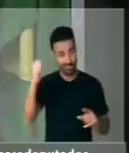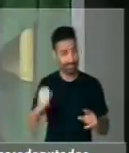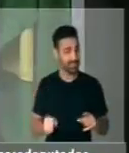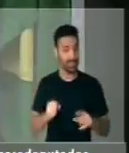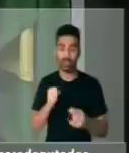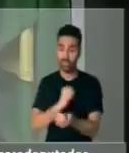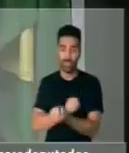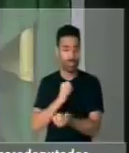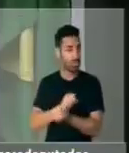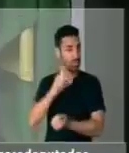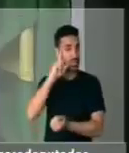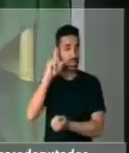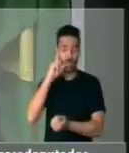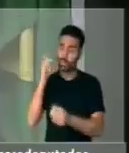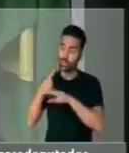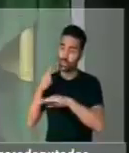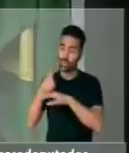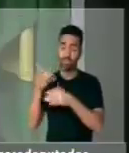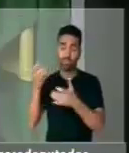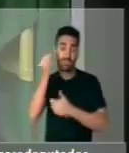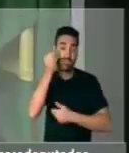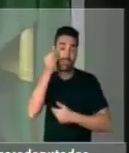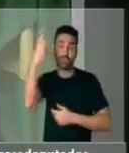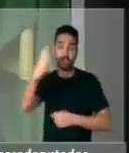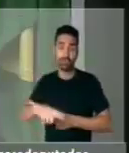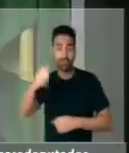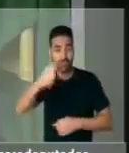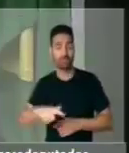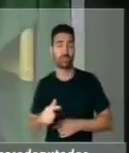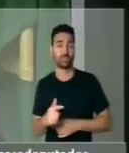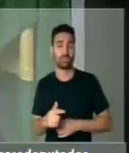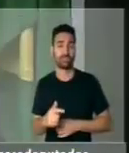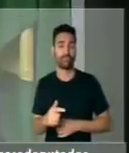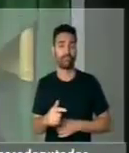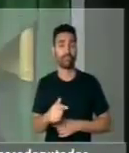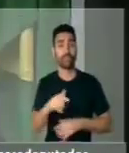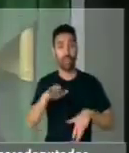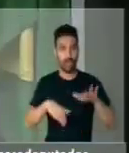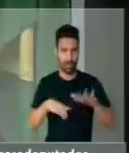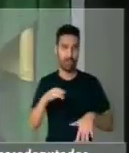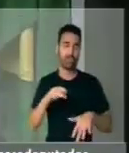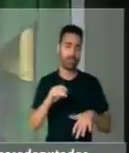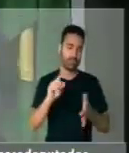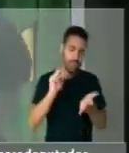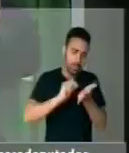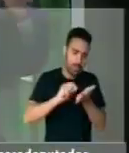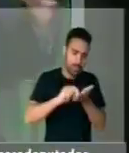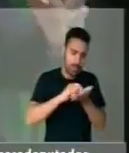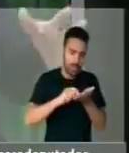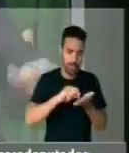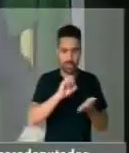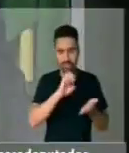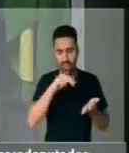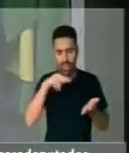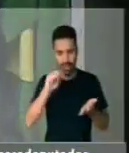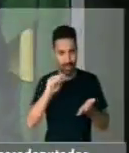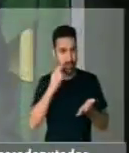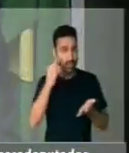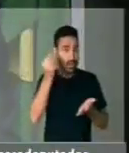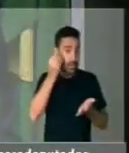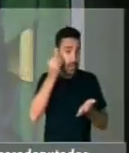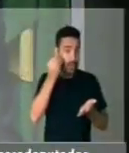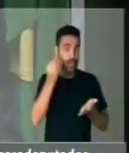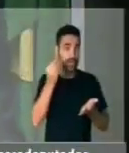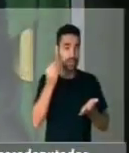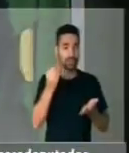que leva ao vício, né? Você, de vez em quando, jogar, vai em casa final de semana, joga